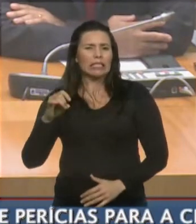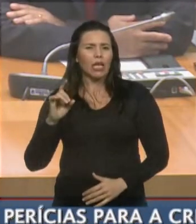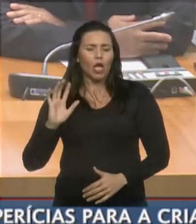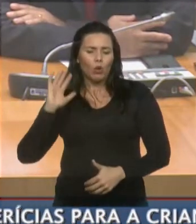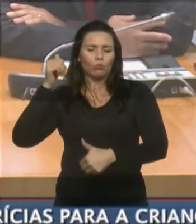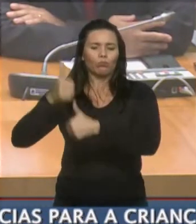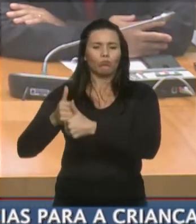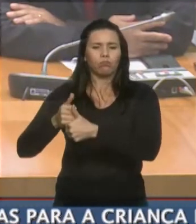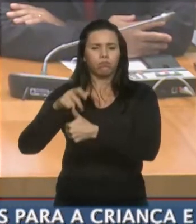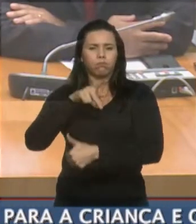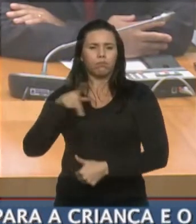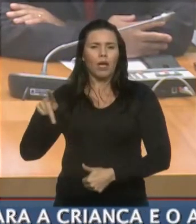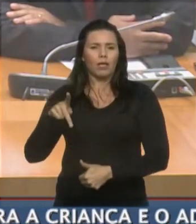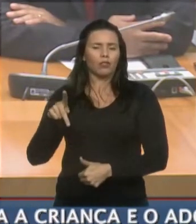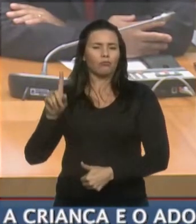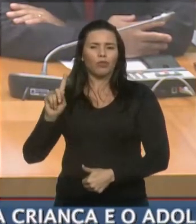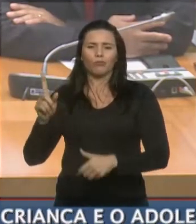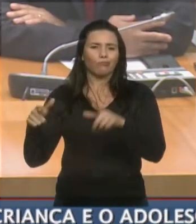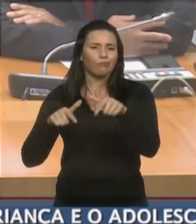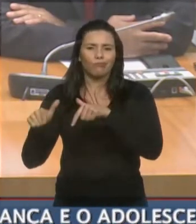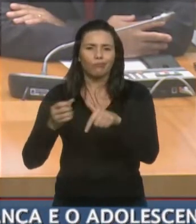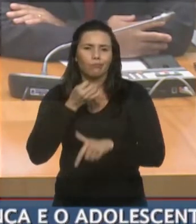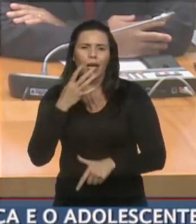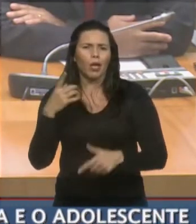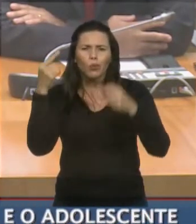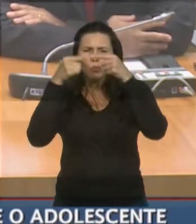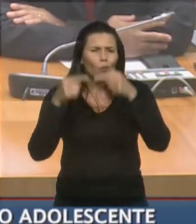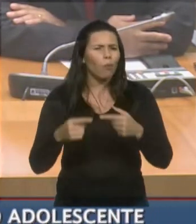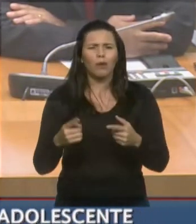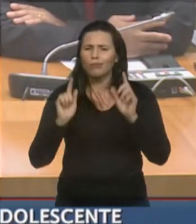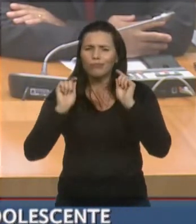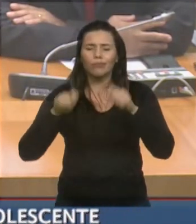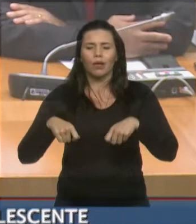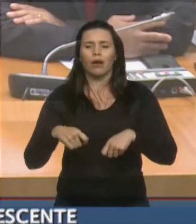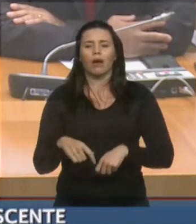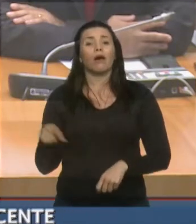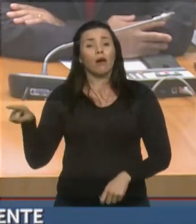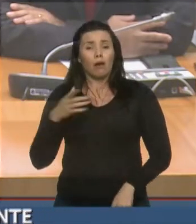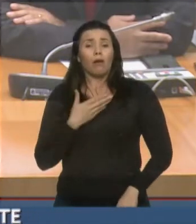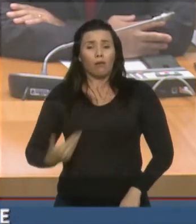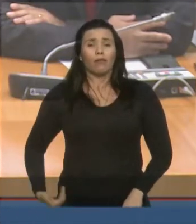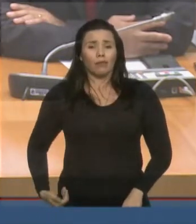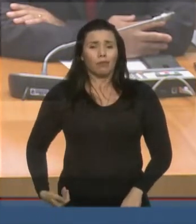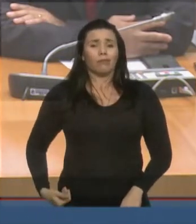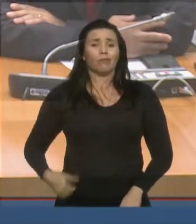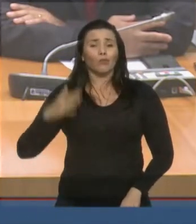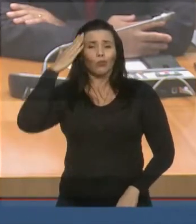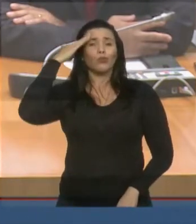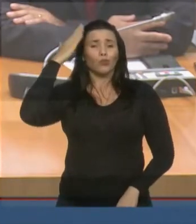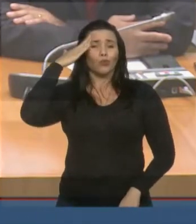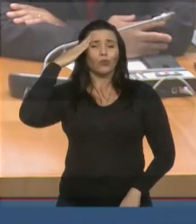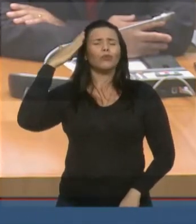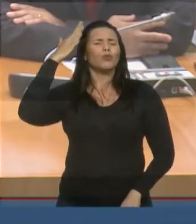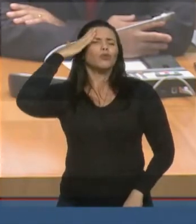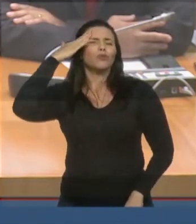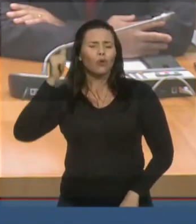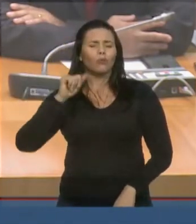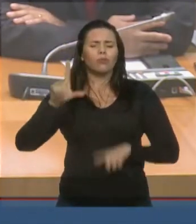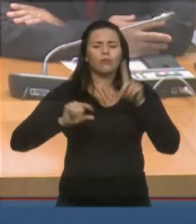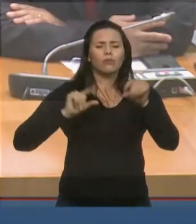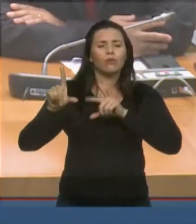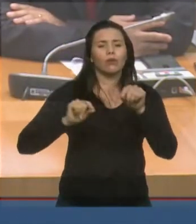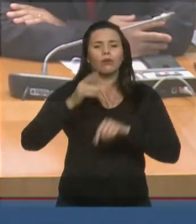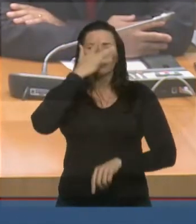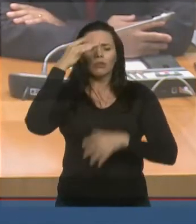secretário Francisco Gonçalves e o secretário Gerson Portela de Segurança, e nós sabemos o grande avanço na melhoria da segurança do